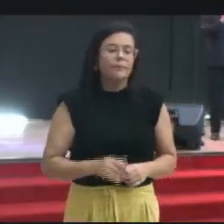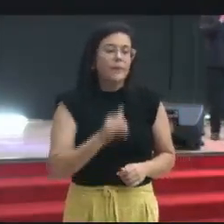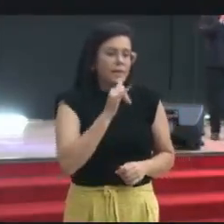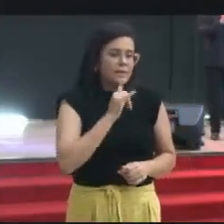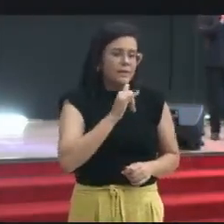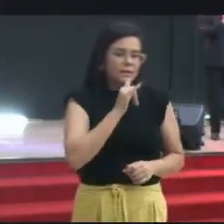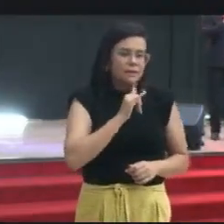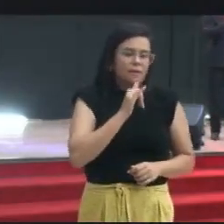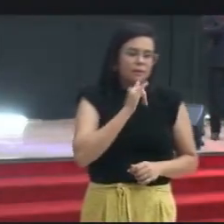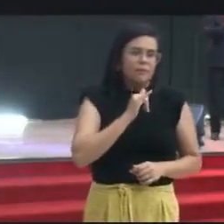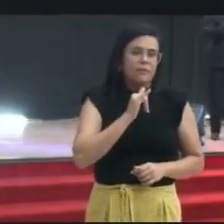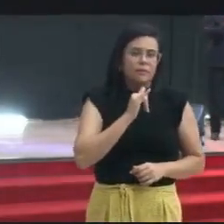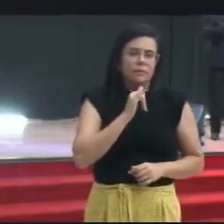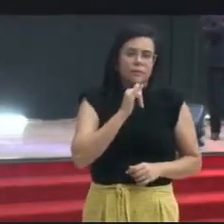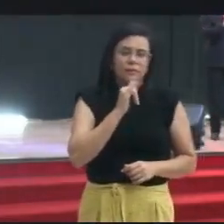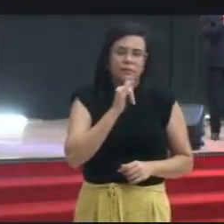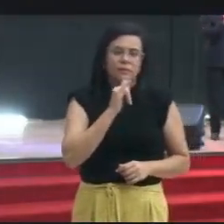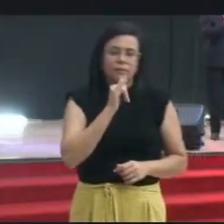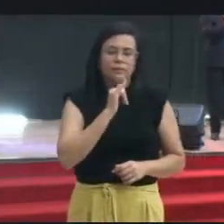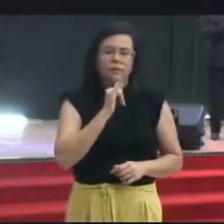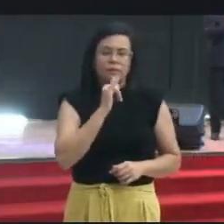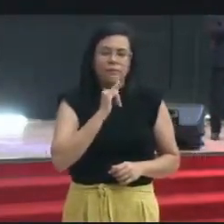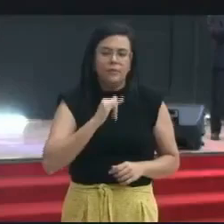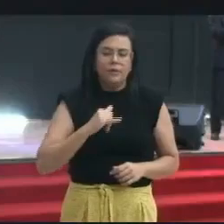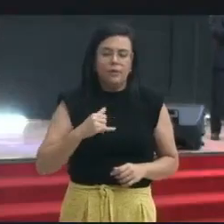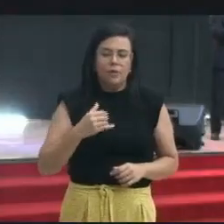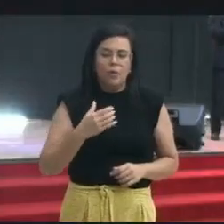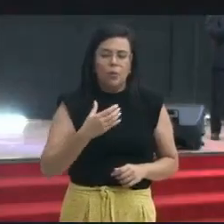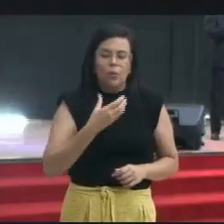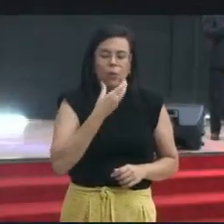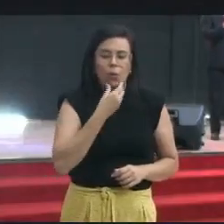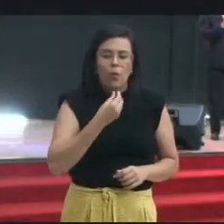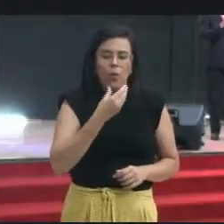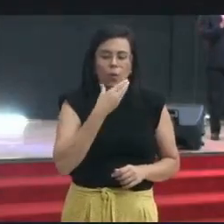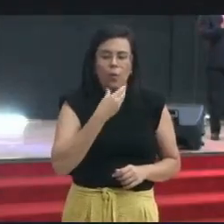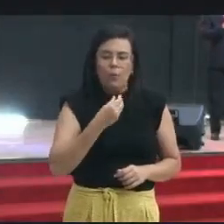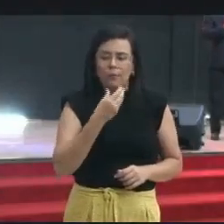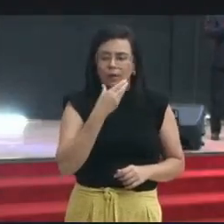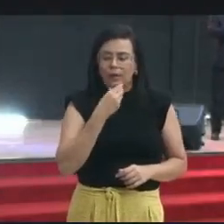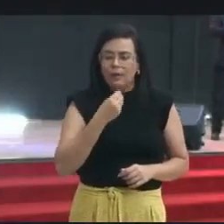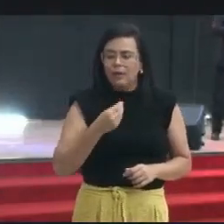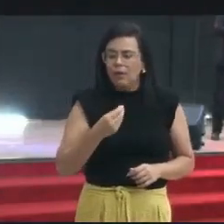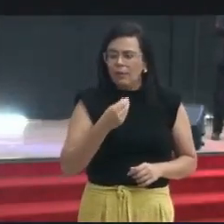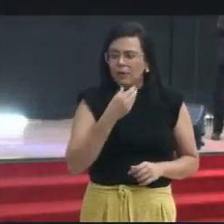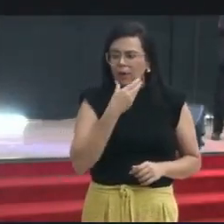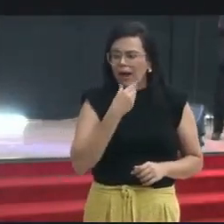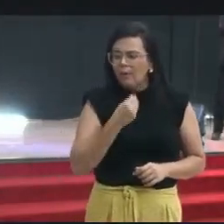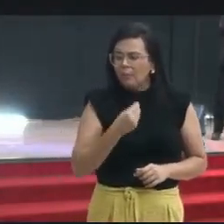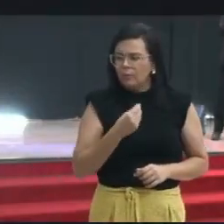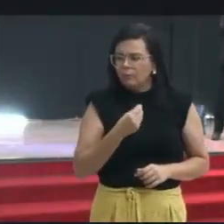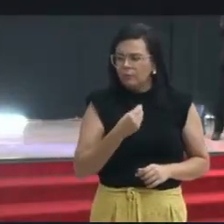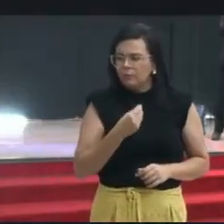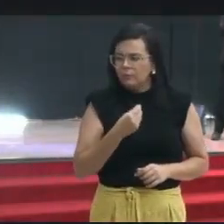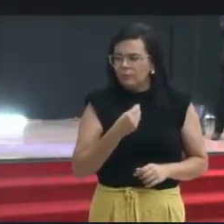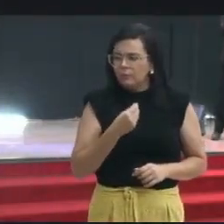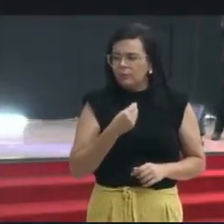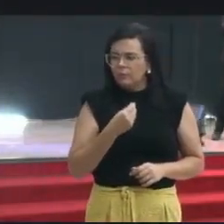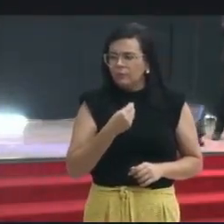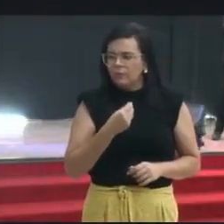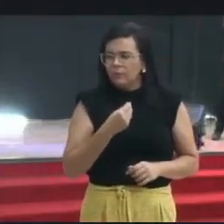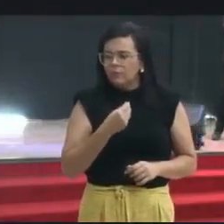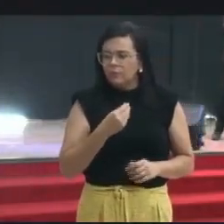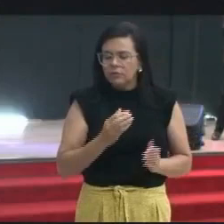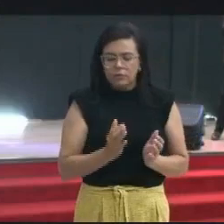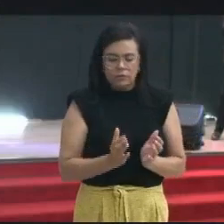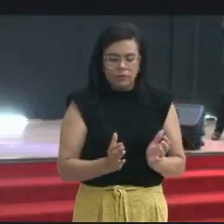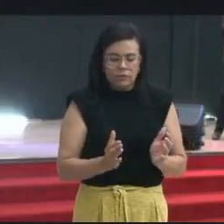A Bíblia não fala o nome dele, a Bíblia não diz de onde ele vem, mas vejam só a narrativa do Evangelho. Lucas capítulo